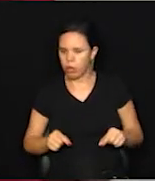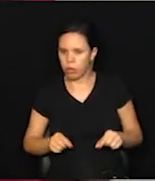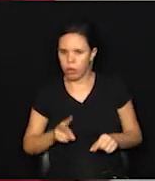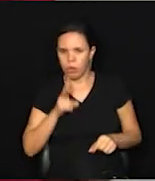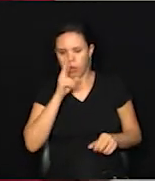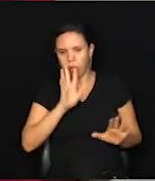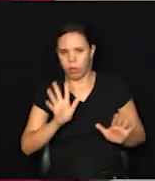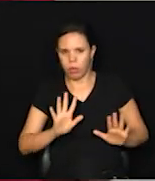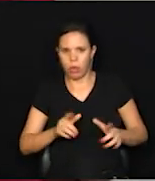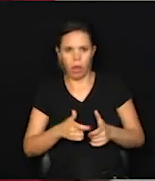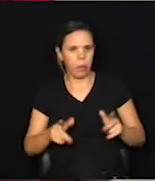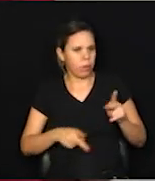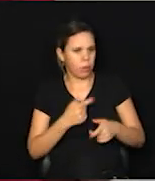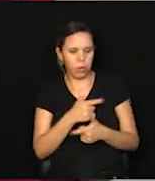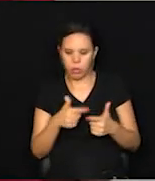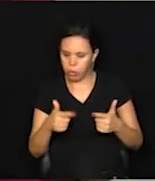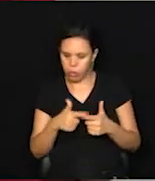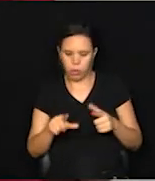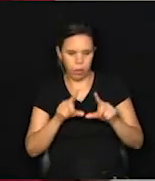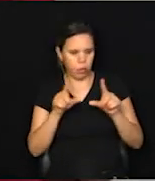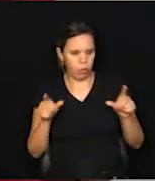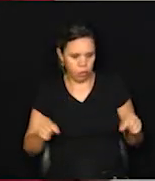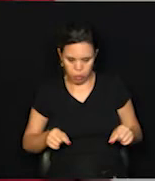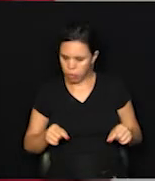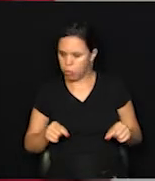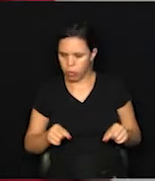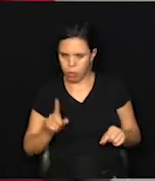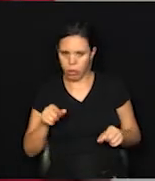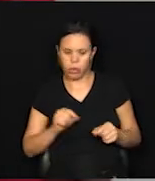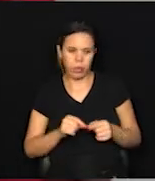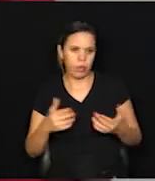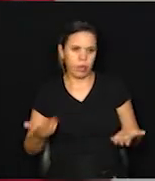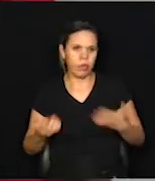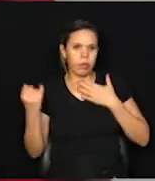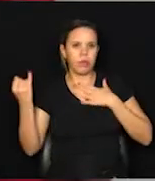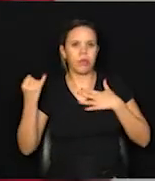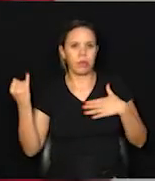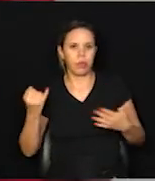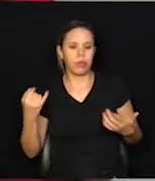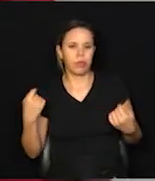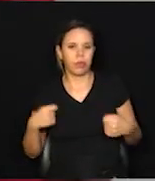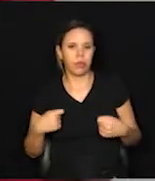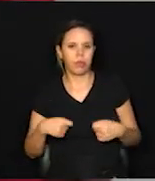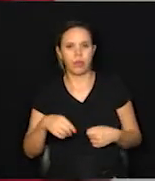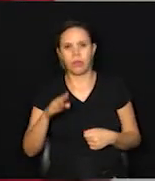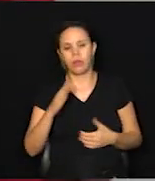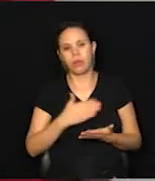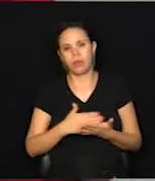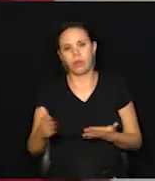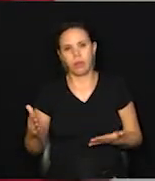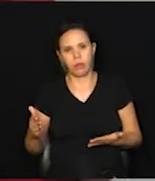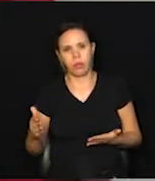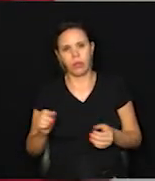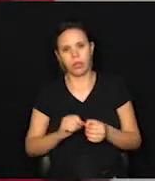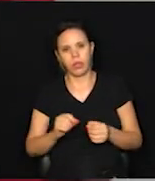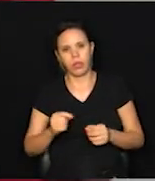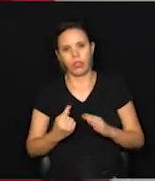pulmão, aliás, a maior parte não tem, mas é isso que vai ser feito. O mais importante é, nesse princípio,